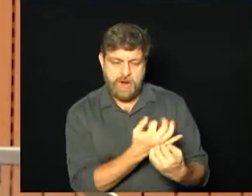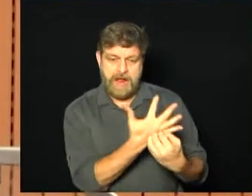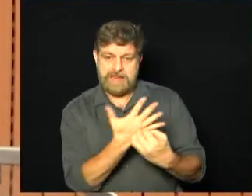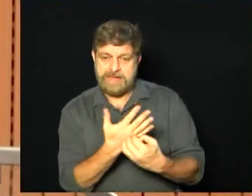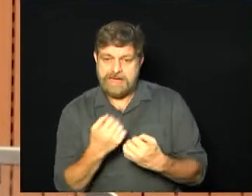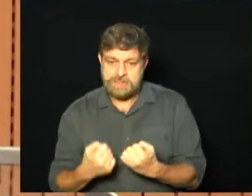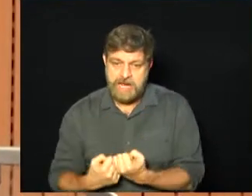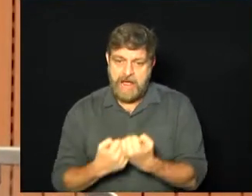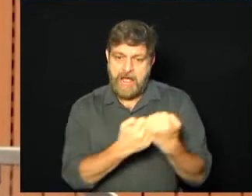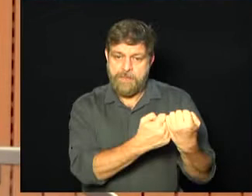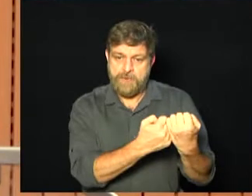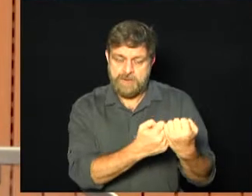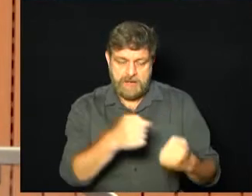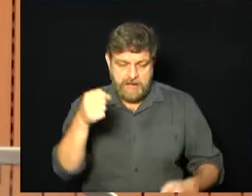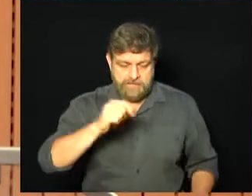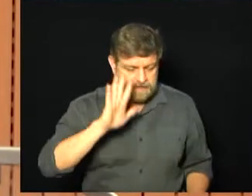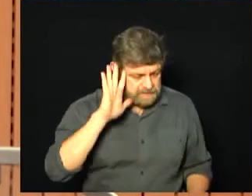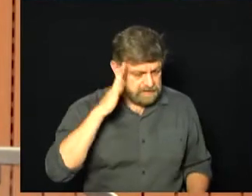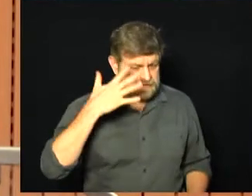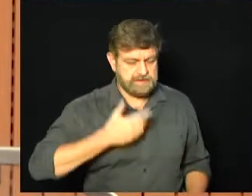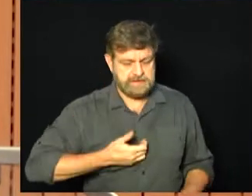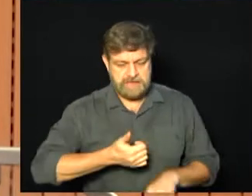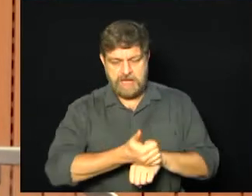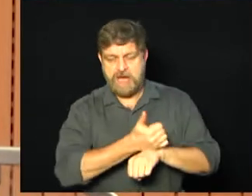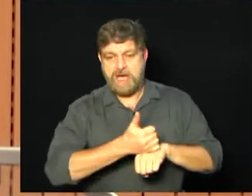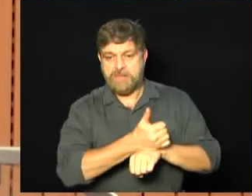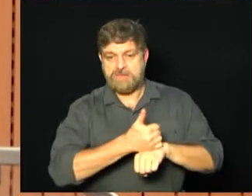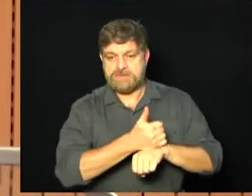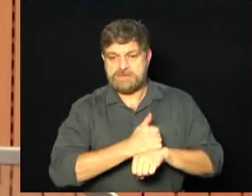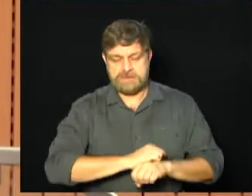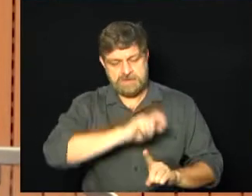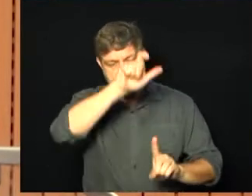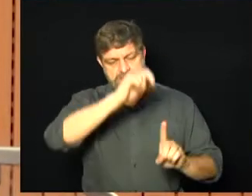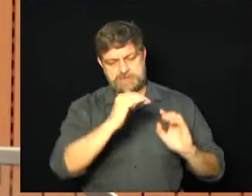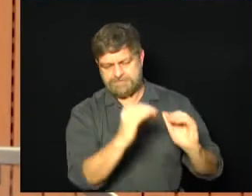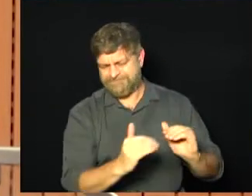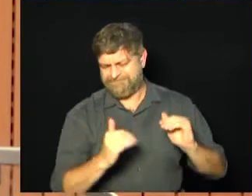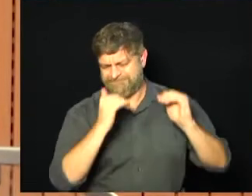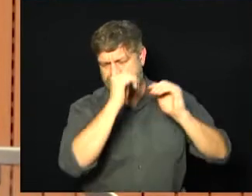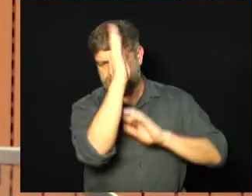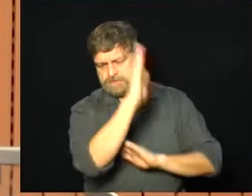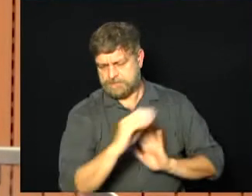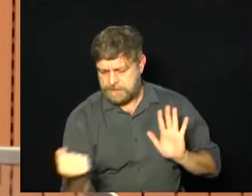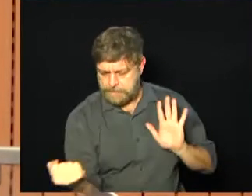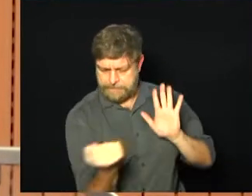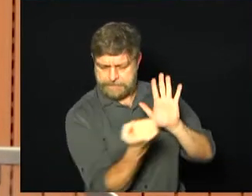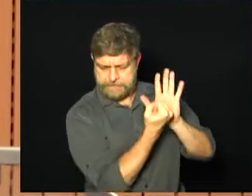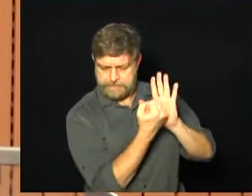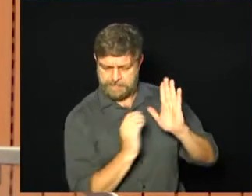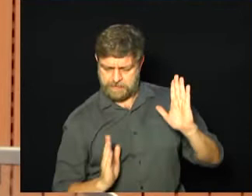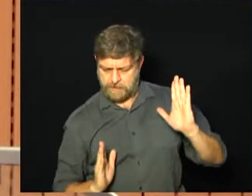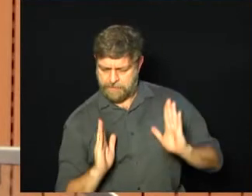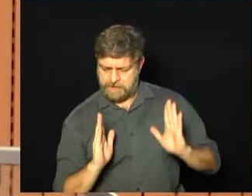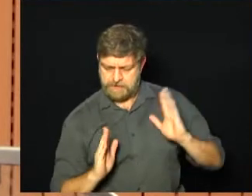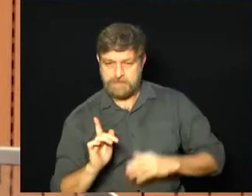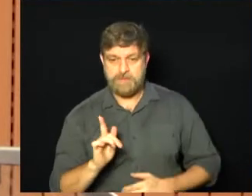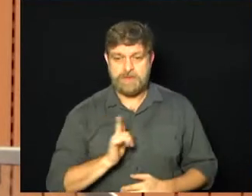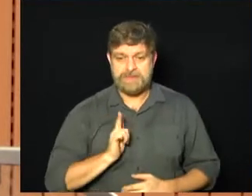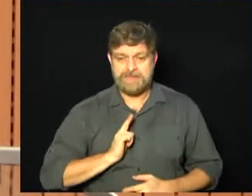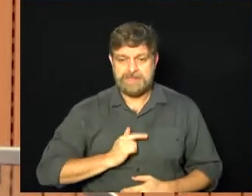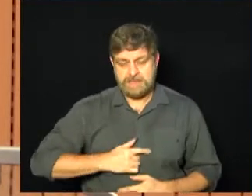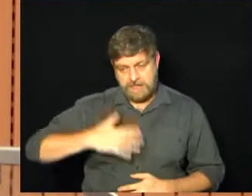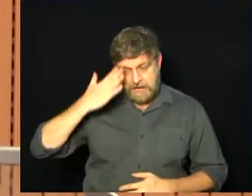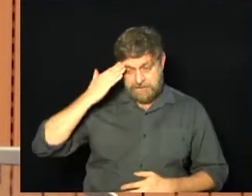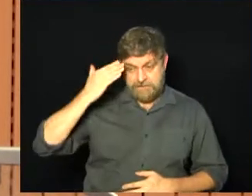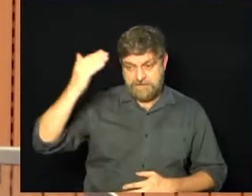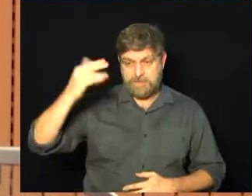foi decisivo na carreira de um ícone da pintura brasileira, que marcou época e que tem um lugar de